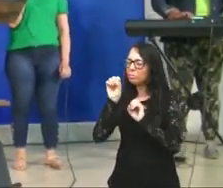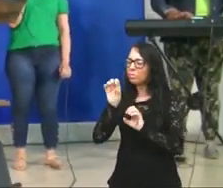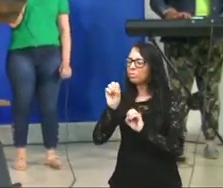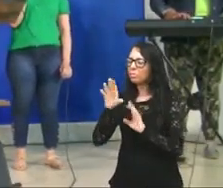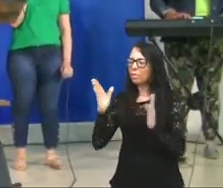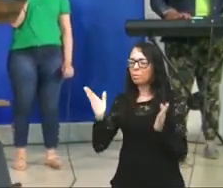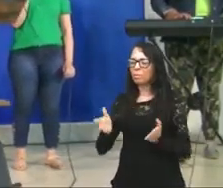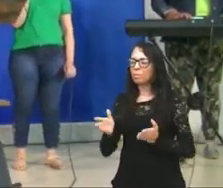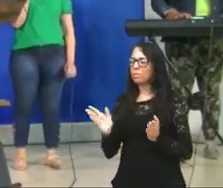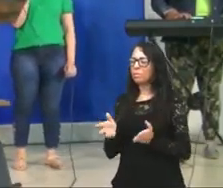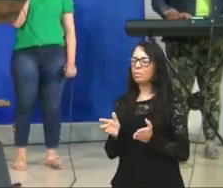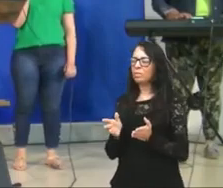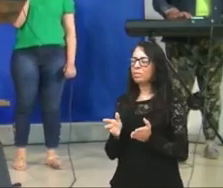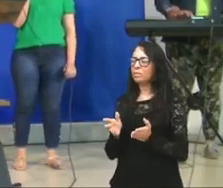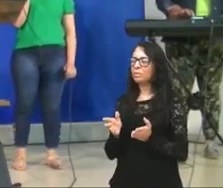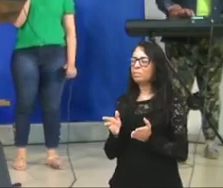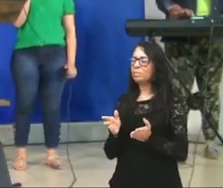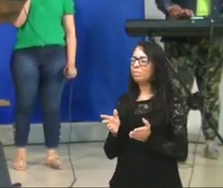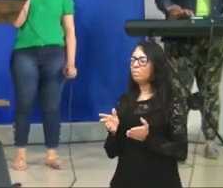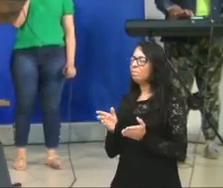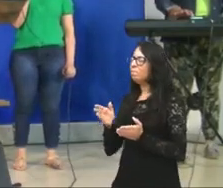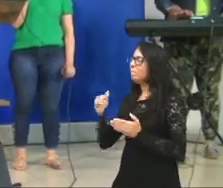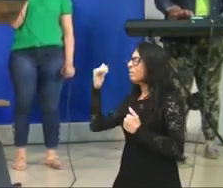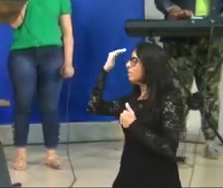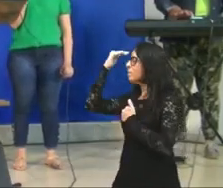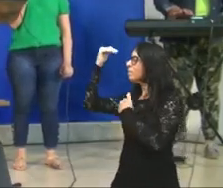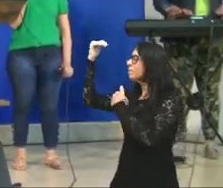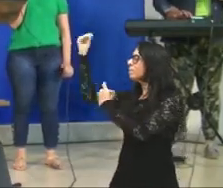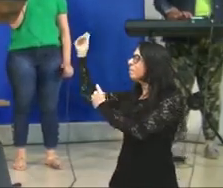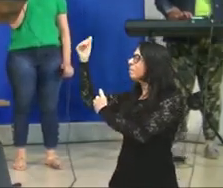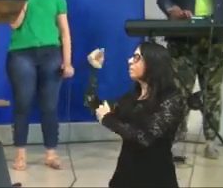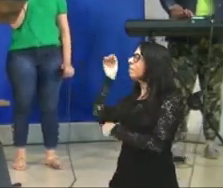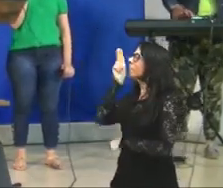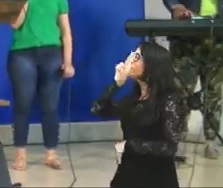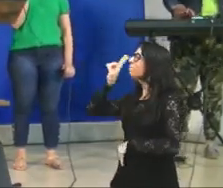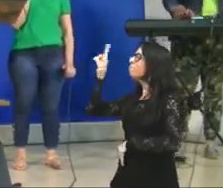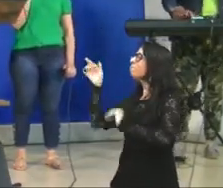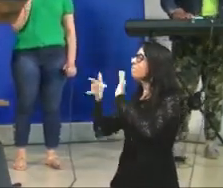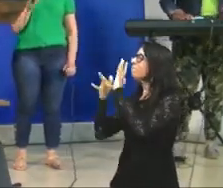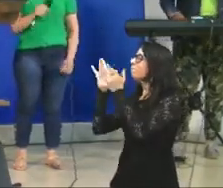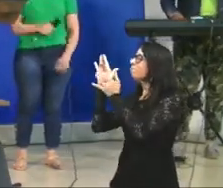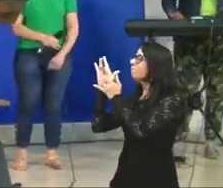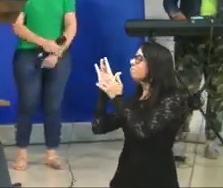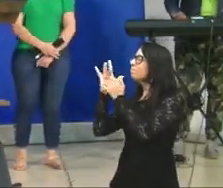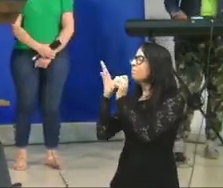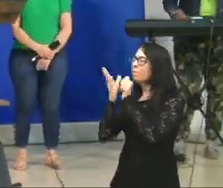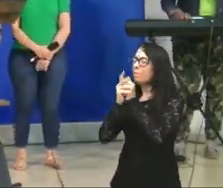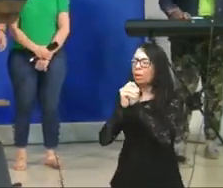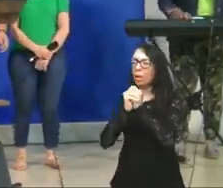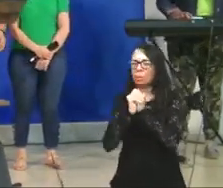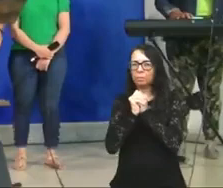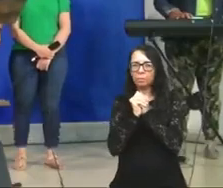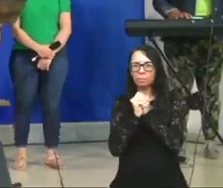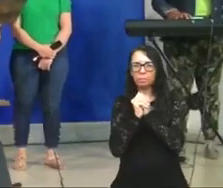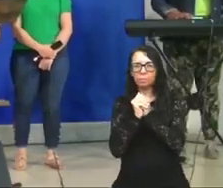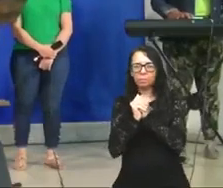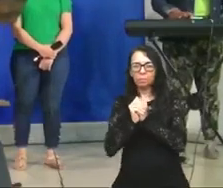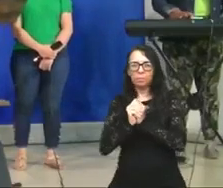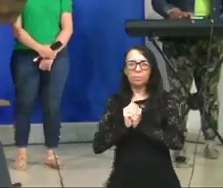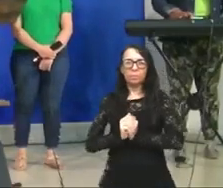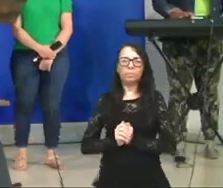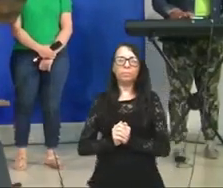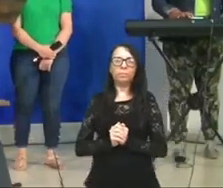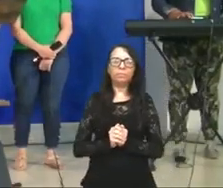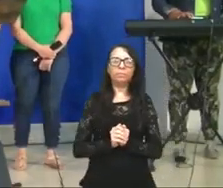o que nós te pedimos e já te agradecemos em nome do teu Filho Jesus. Amém. Amém. Abram